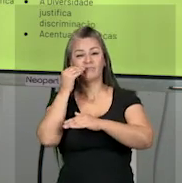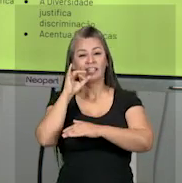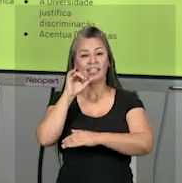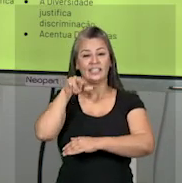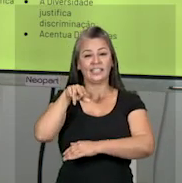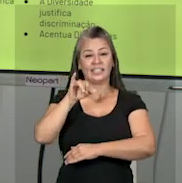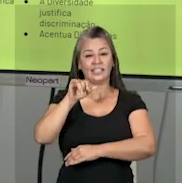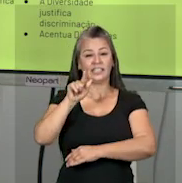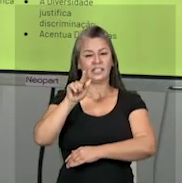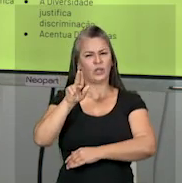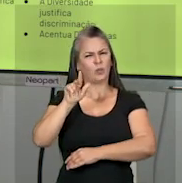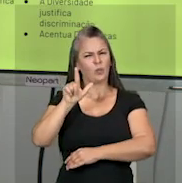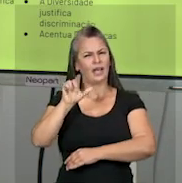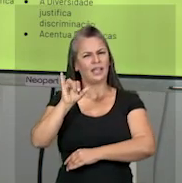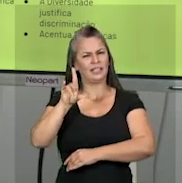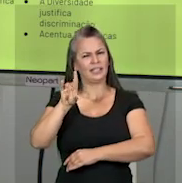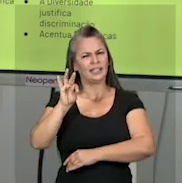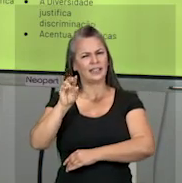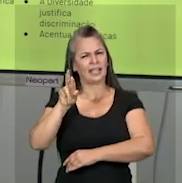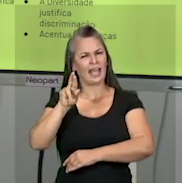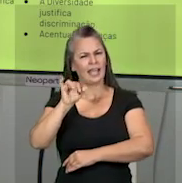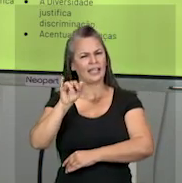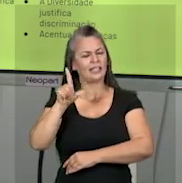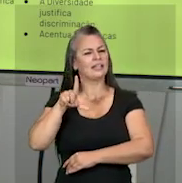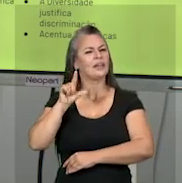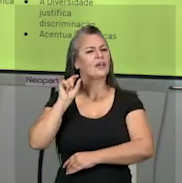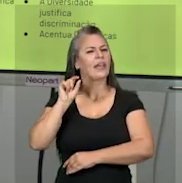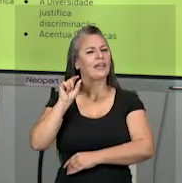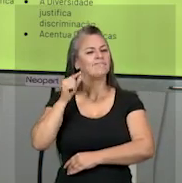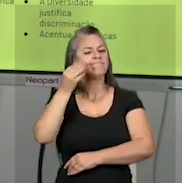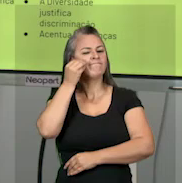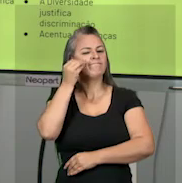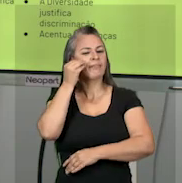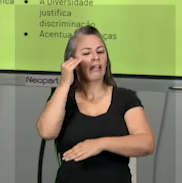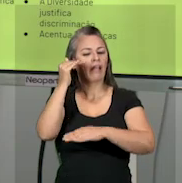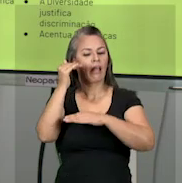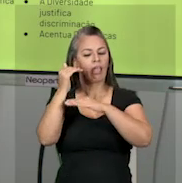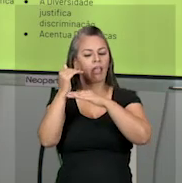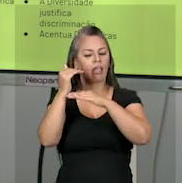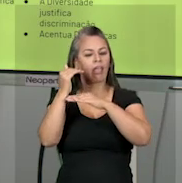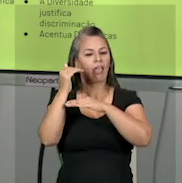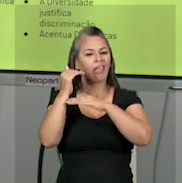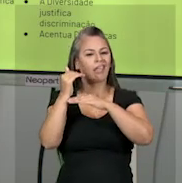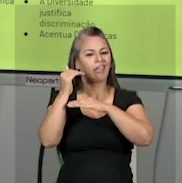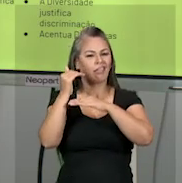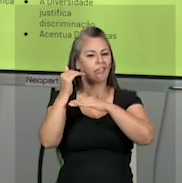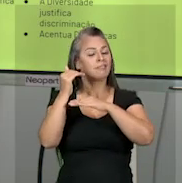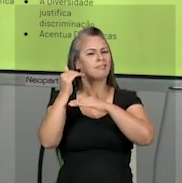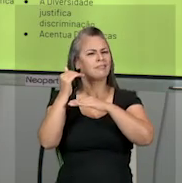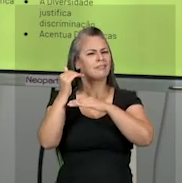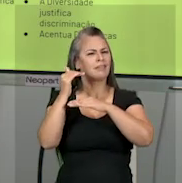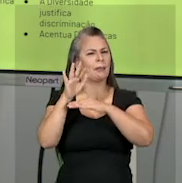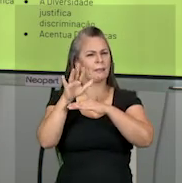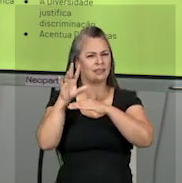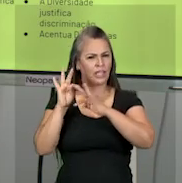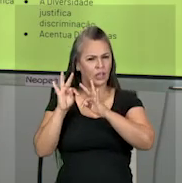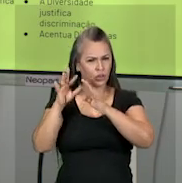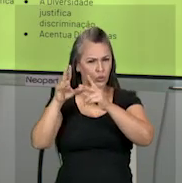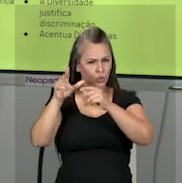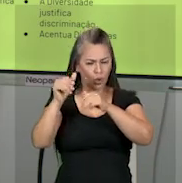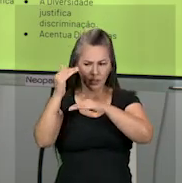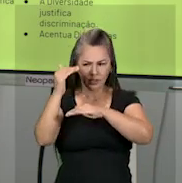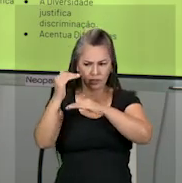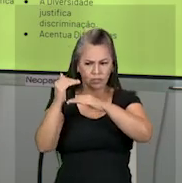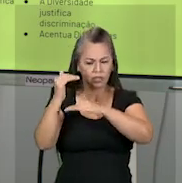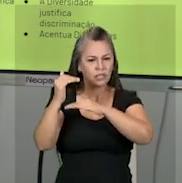usa, inigualitária, né? Então ela tende a conservar as desigualdades na sociedade. Não é que ela conserva todas